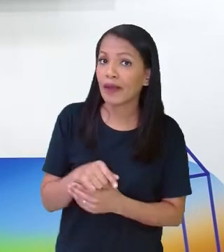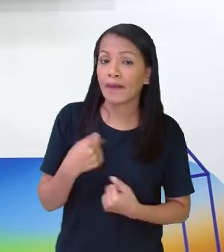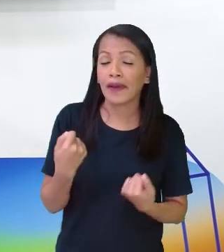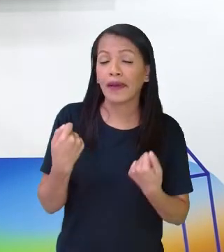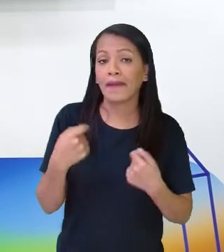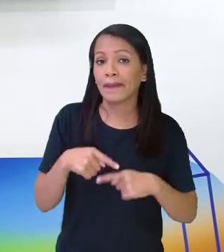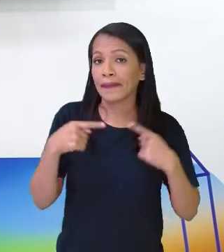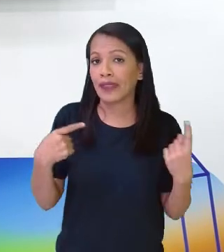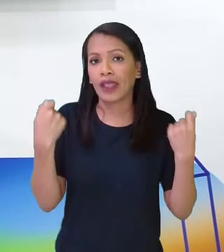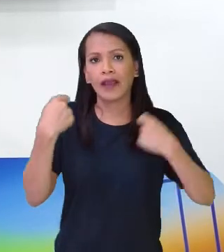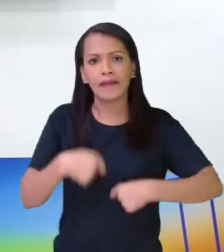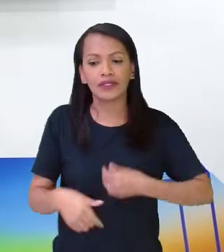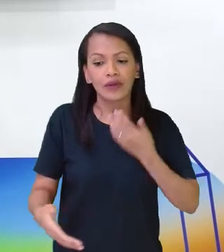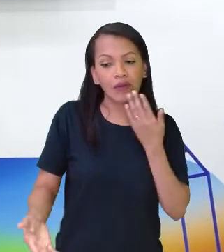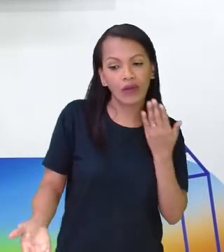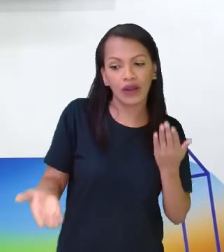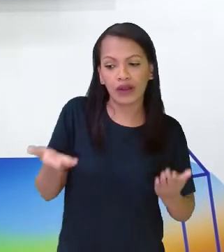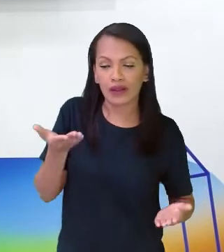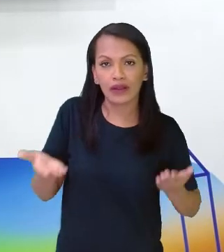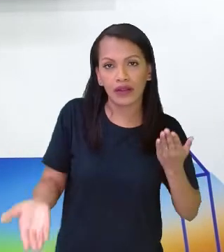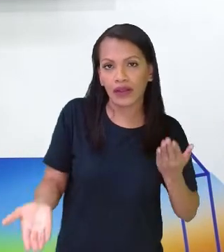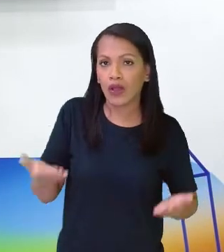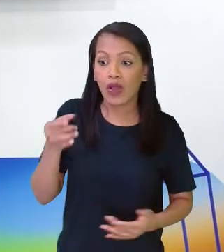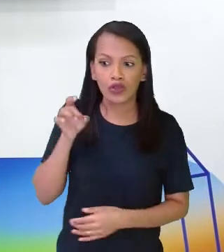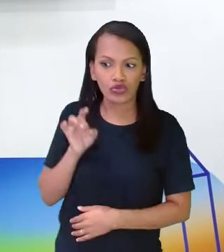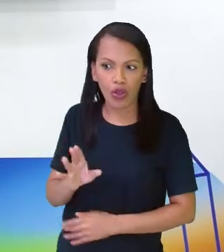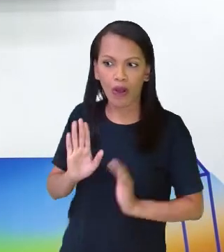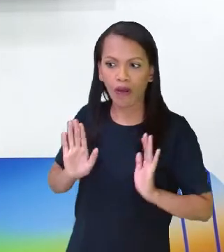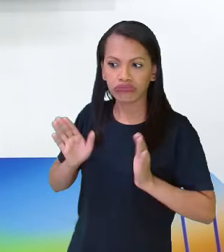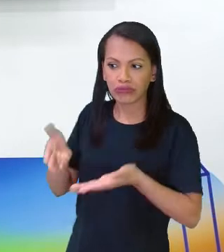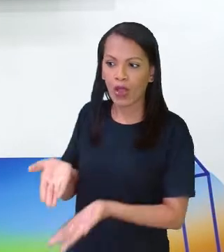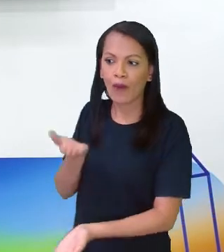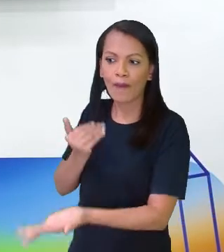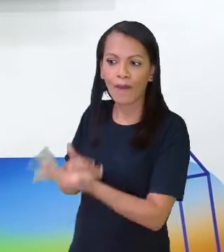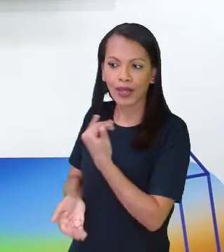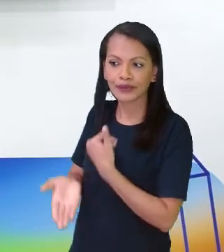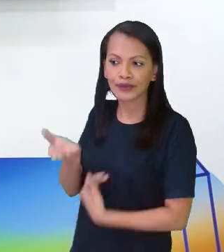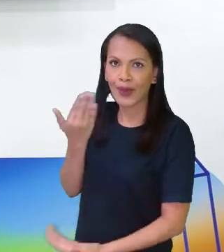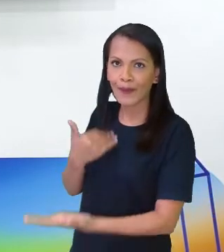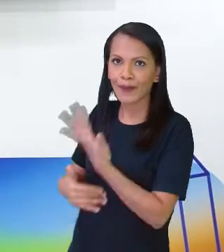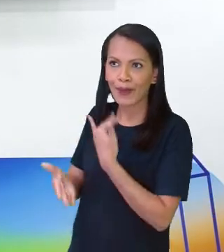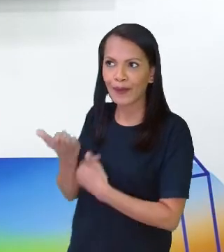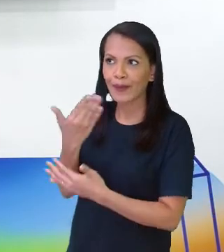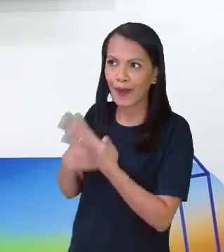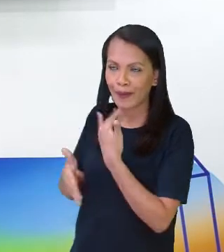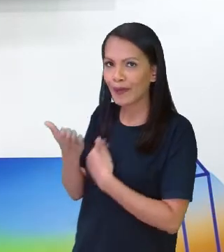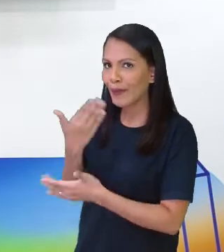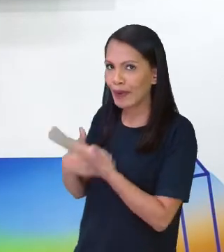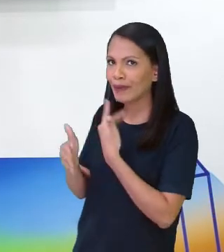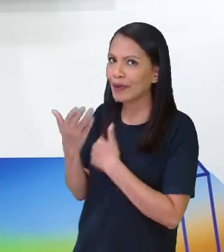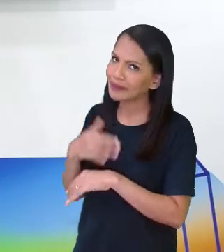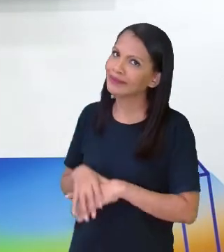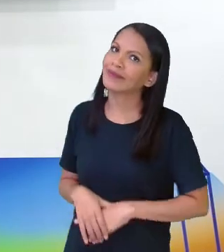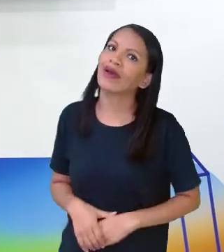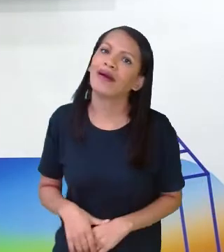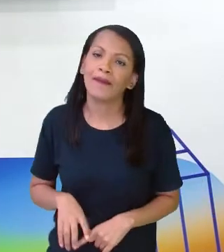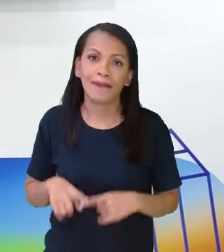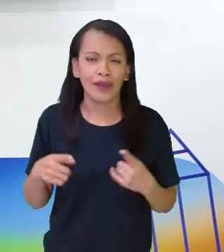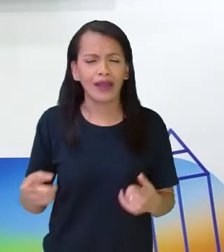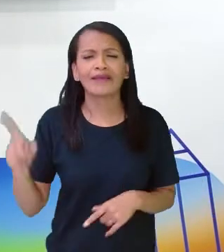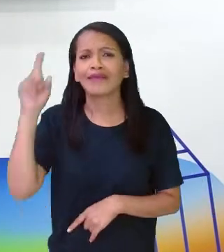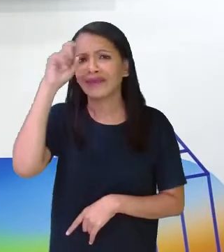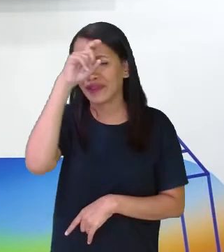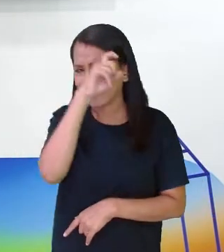precisa manter um equilíbrio. Não dá para ficar só comendo alimento não saudável, mas também a gente não vai conseguir, é muito